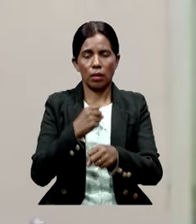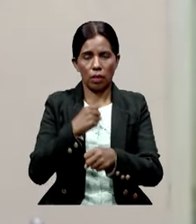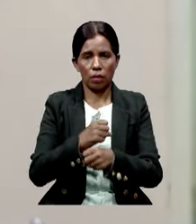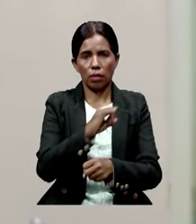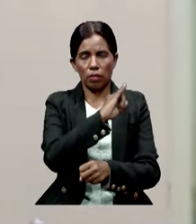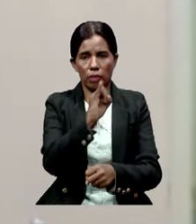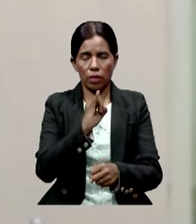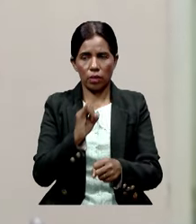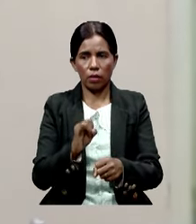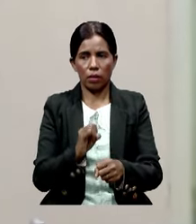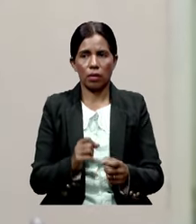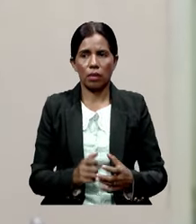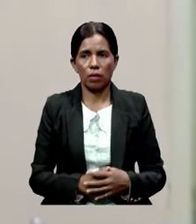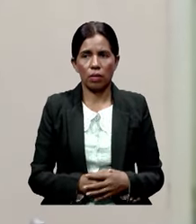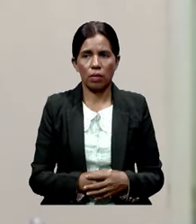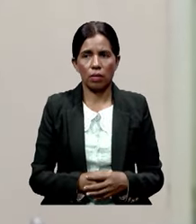ka